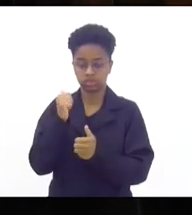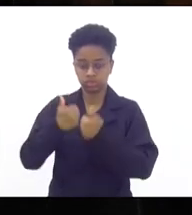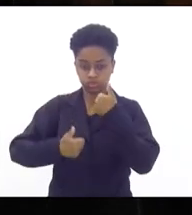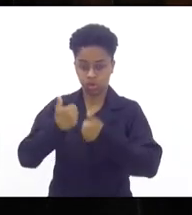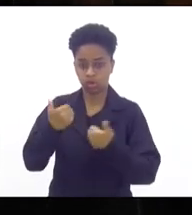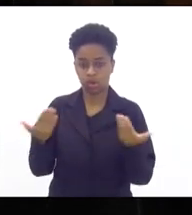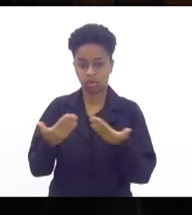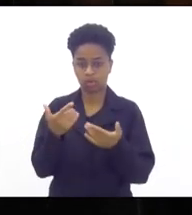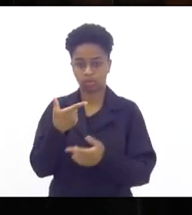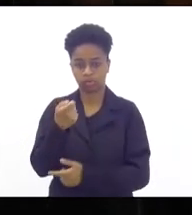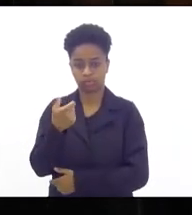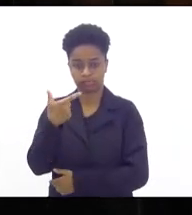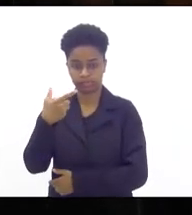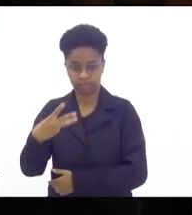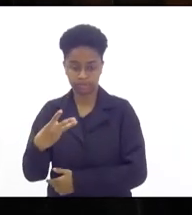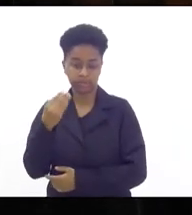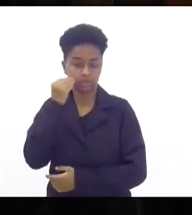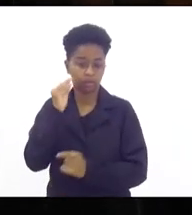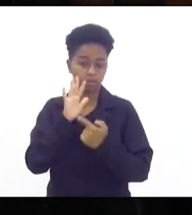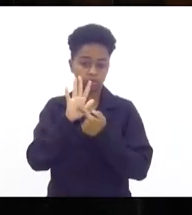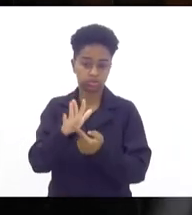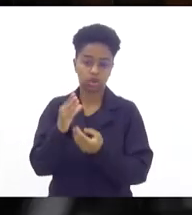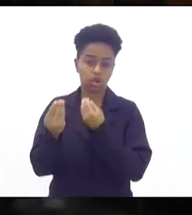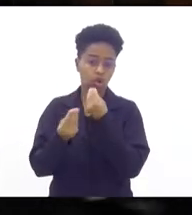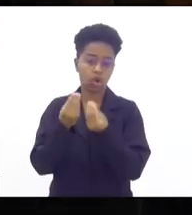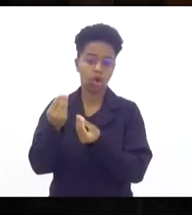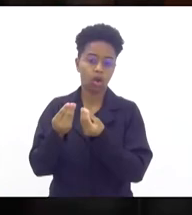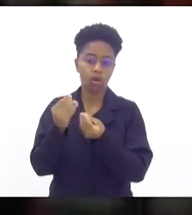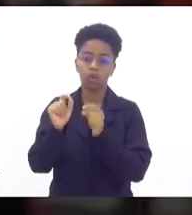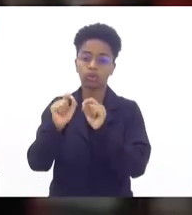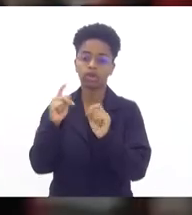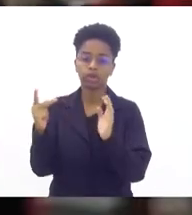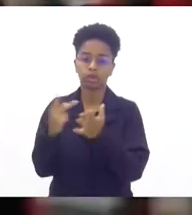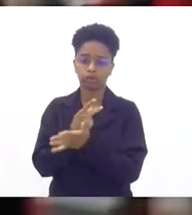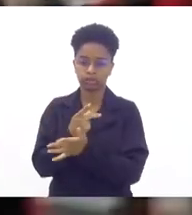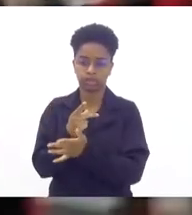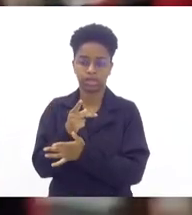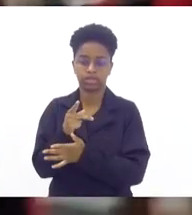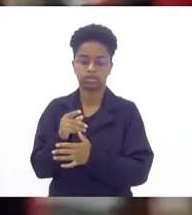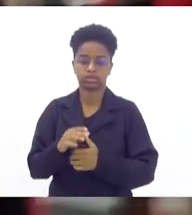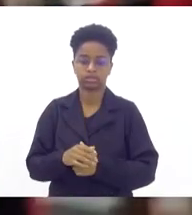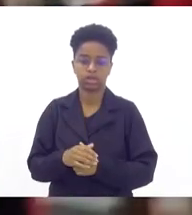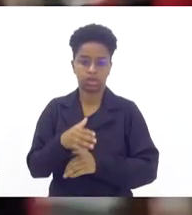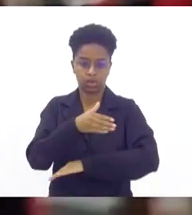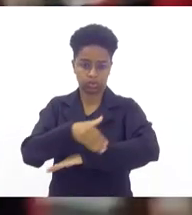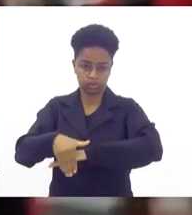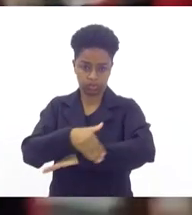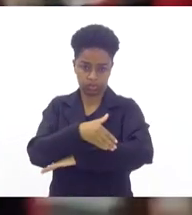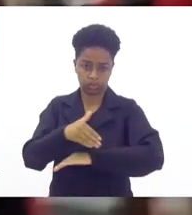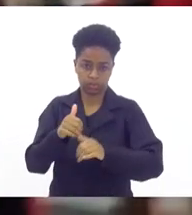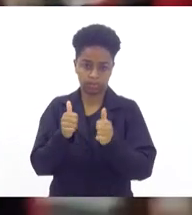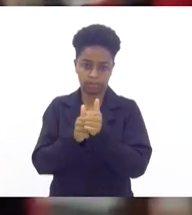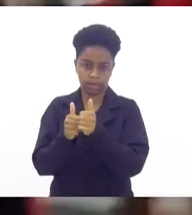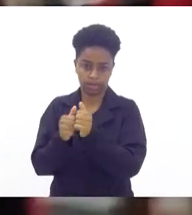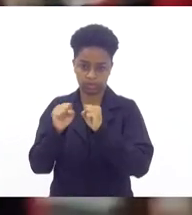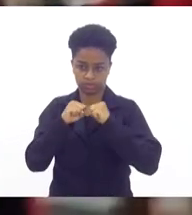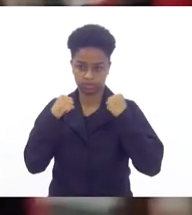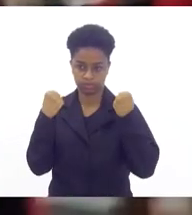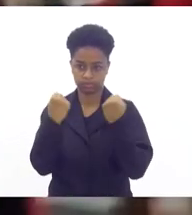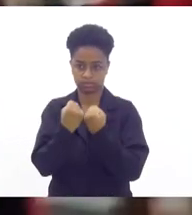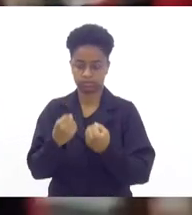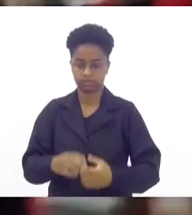vídeo para que algumas pessoas aqui que não convivem terem conhecimento O que que a gente enfrenta na esquina das ruas Gama com Maracanã